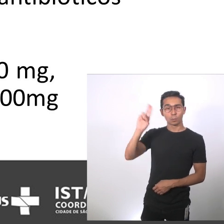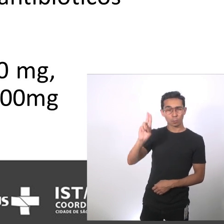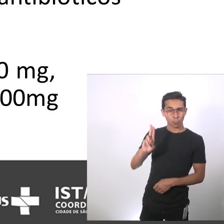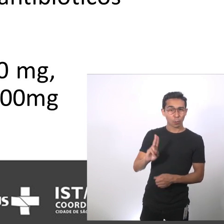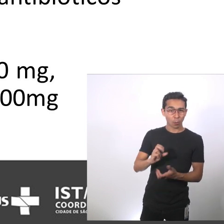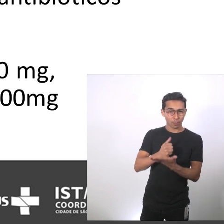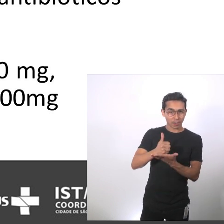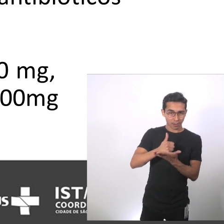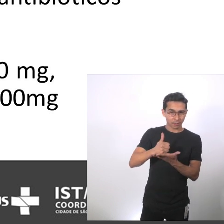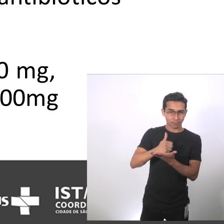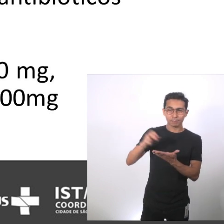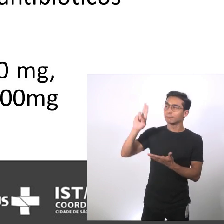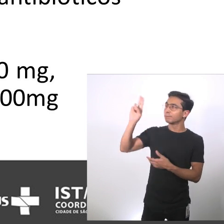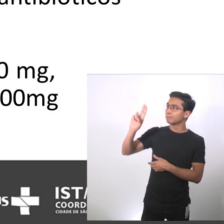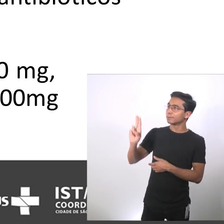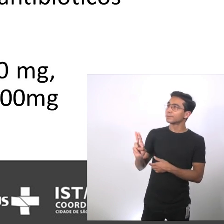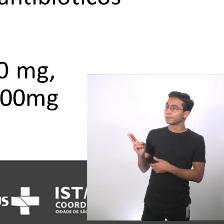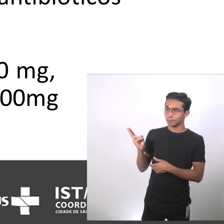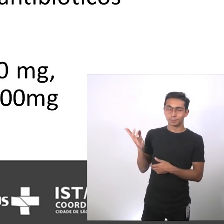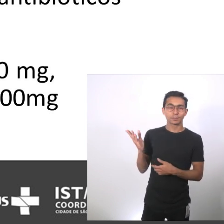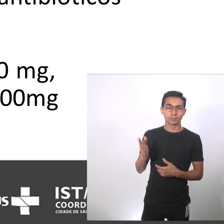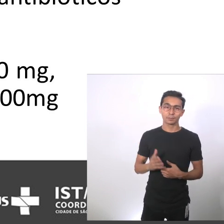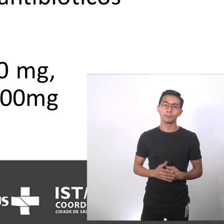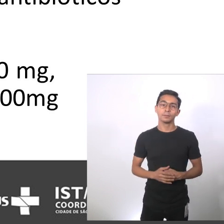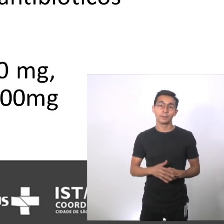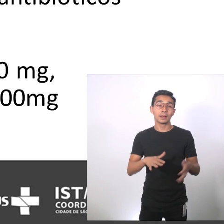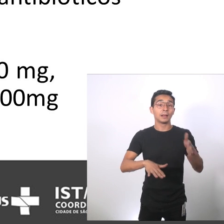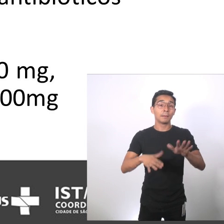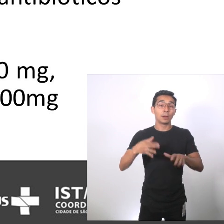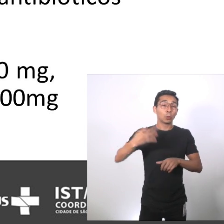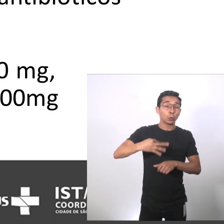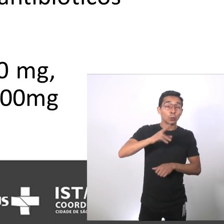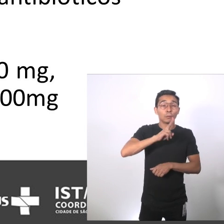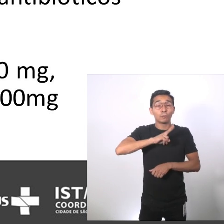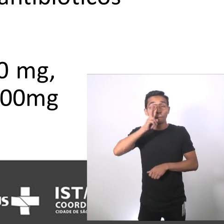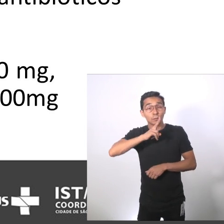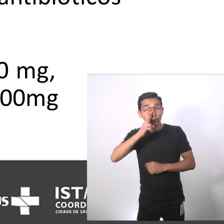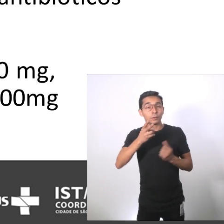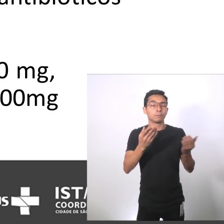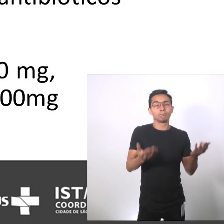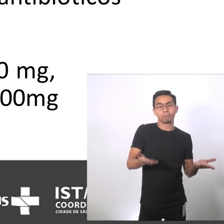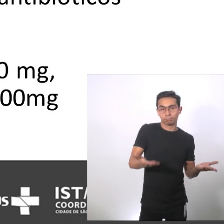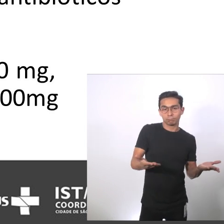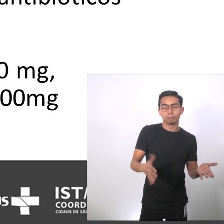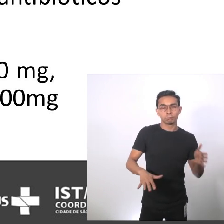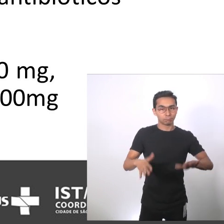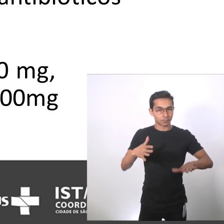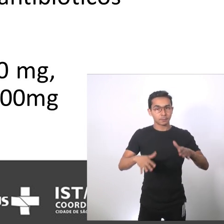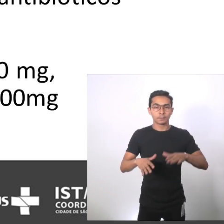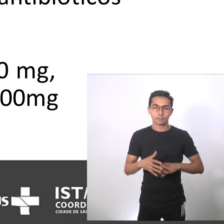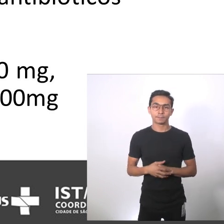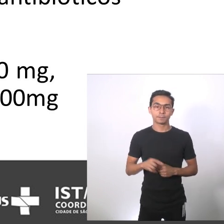300 miligramas, a depender da intensidade dessa dor. Próximo.